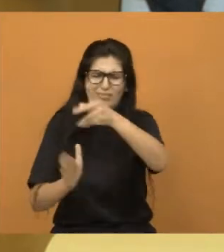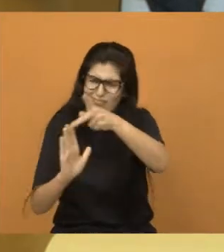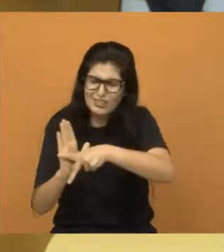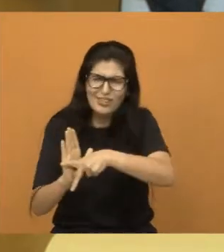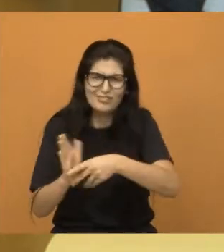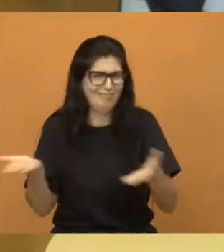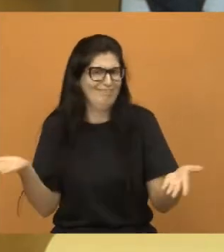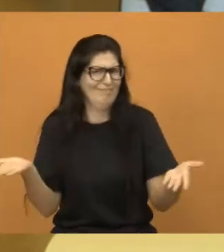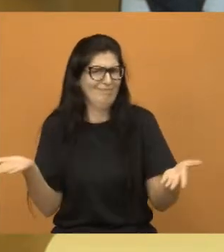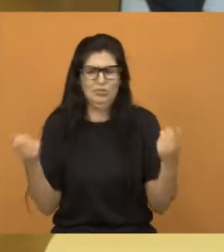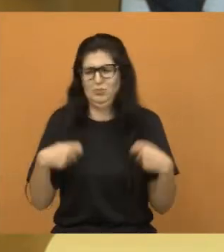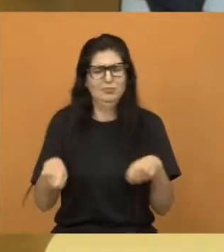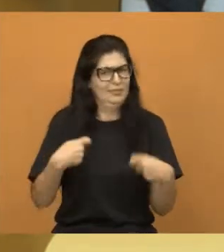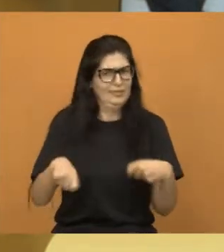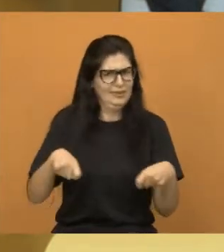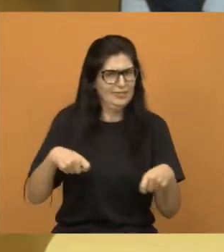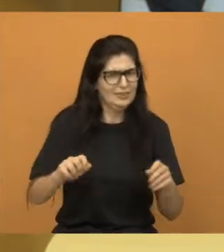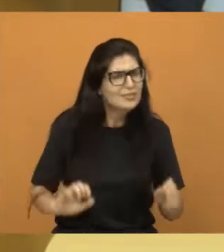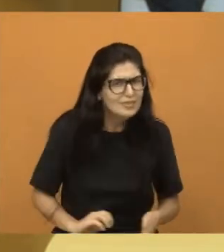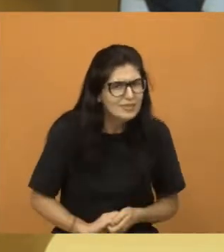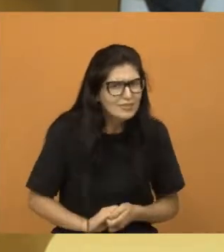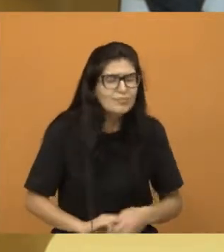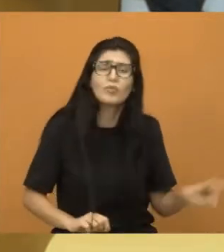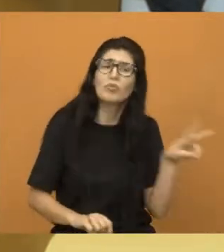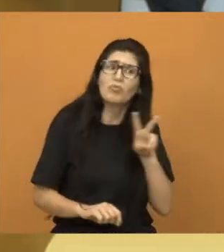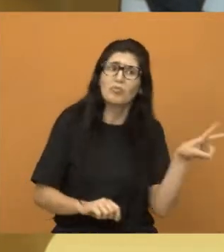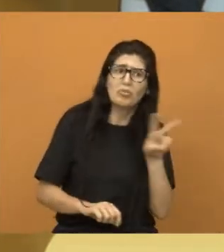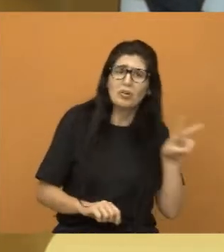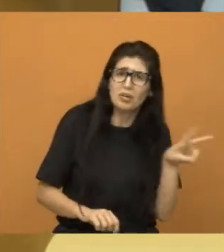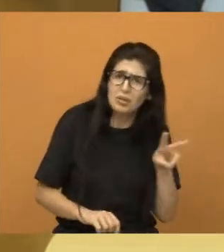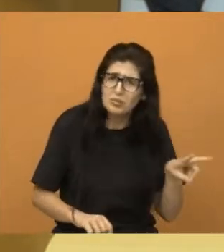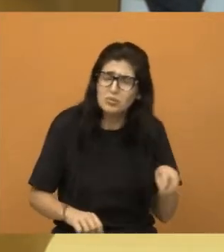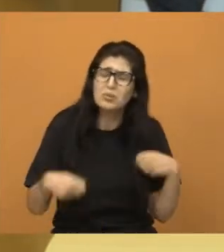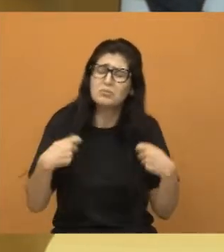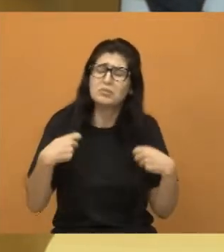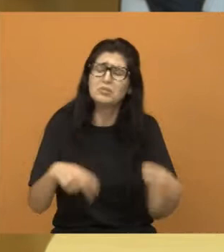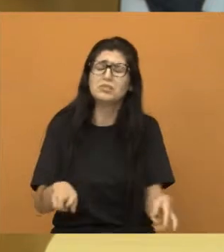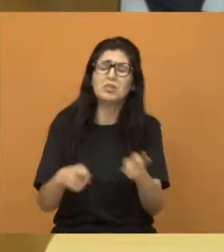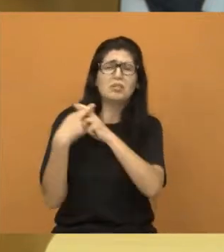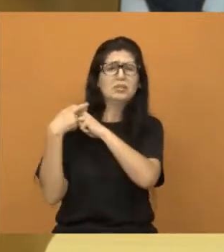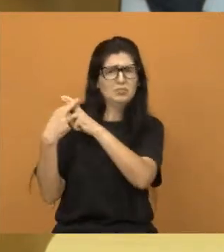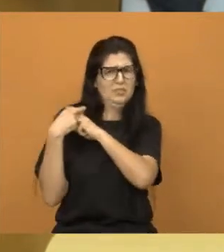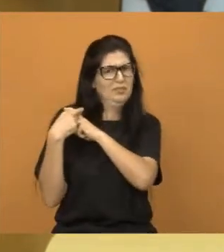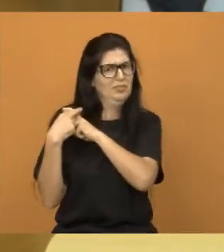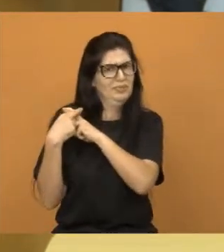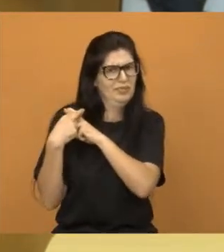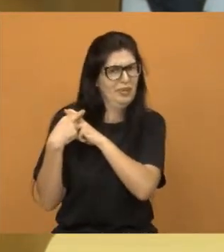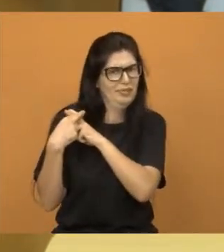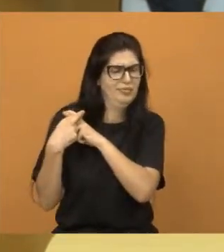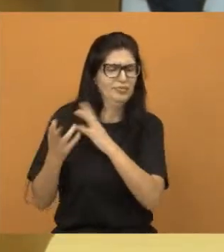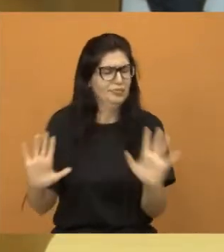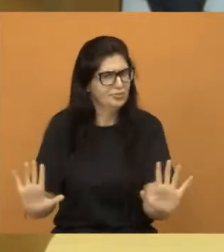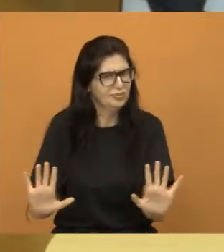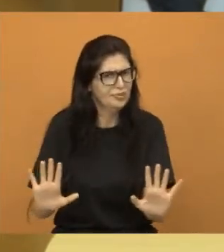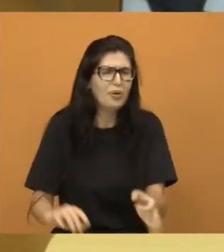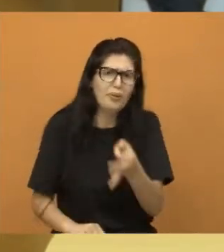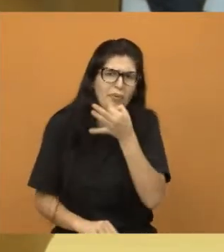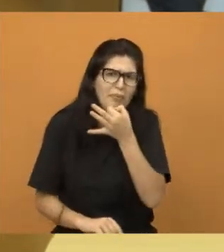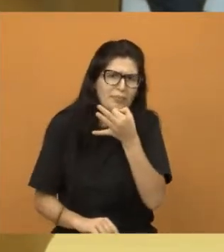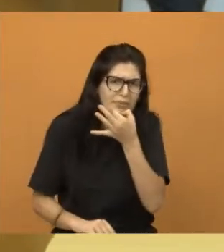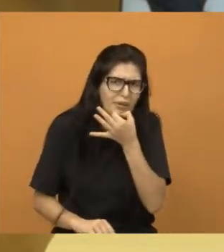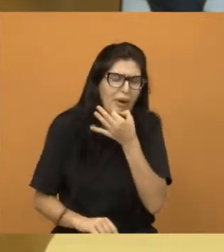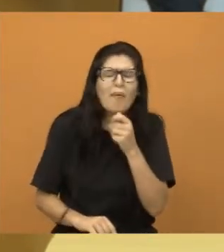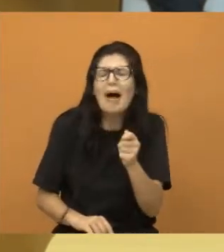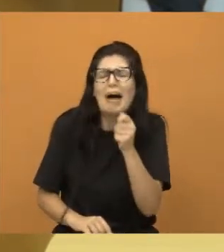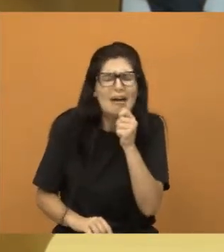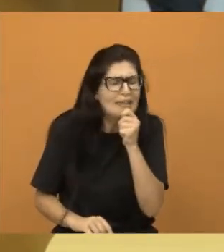disso. Então, enquanto vereador, eu não posso aprovar um projeto que, na minha opinião, não vai melhorar a qualidade